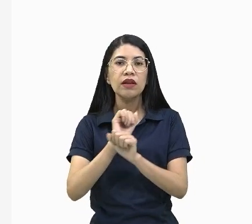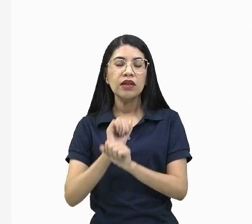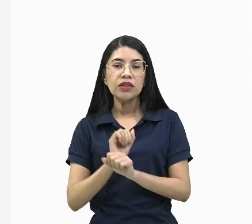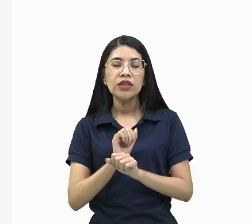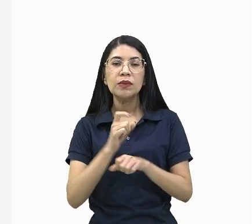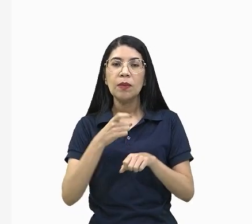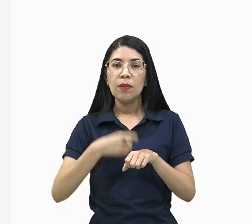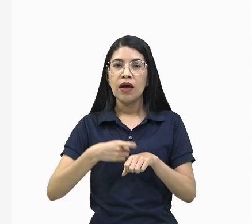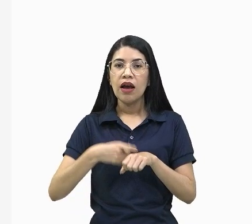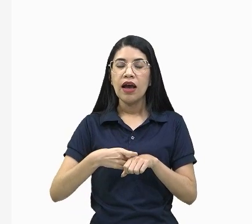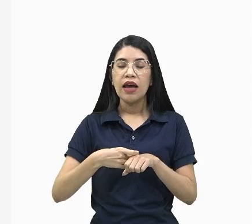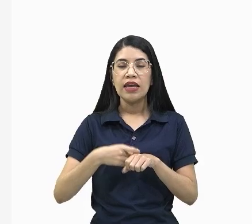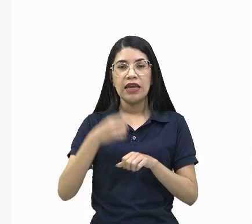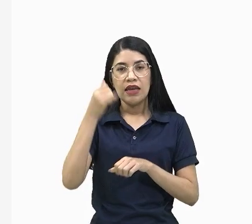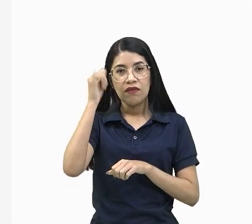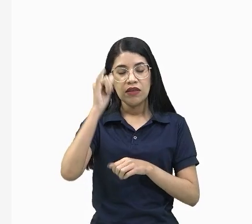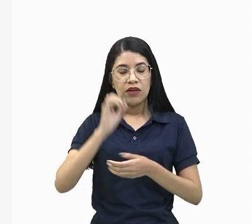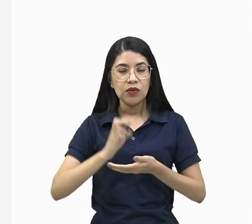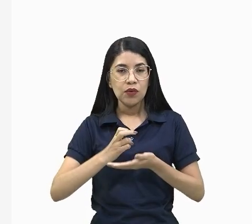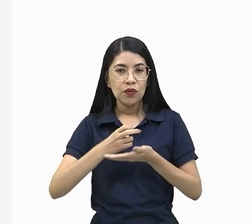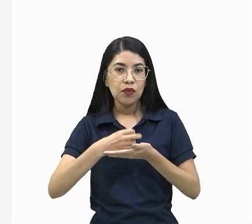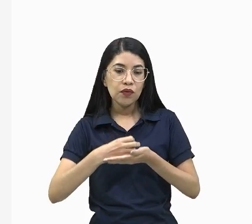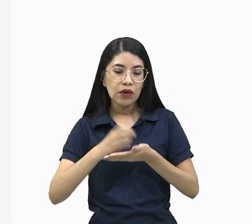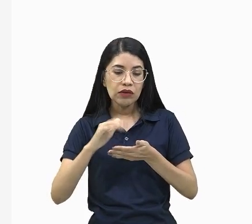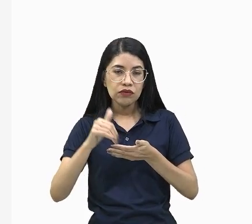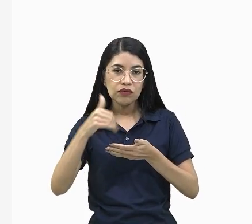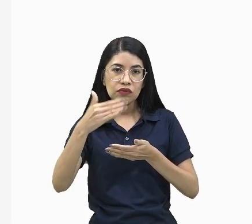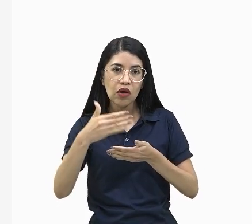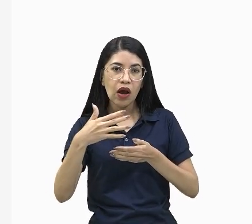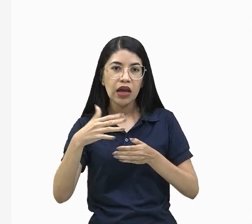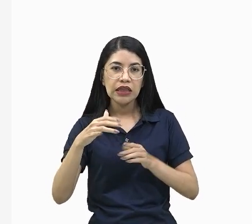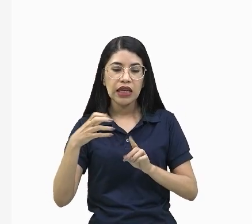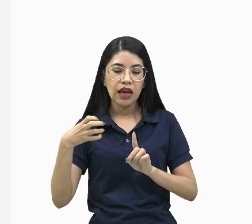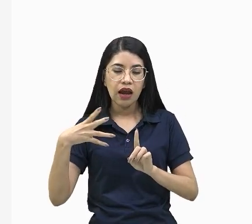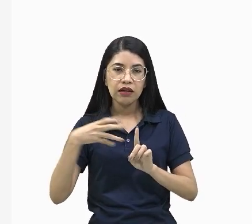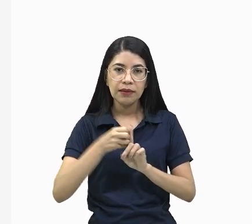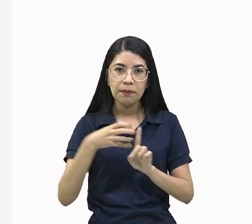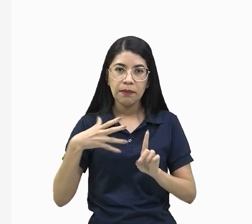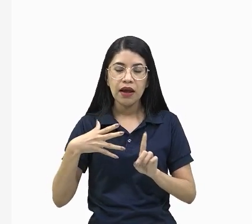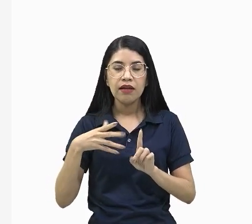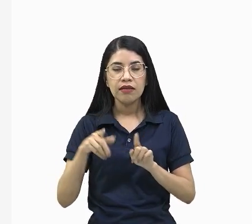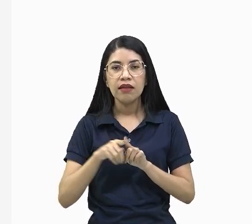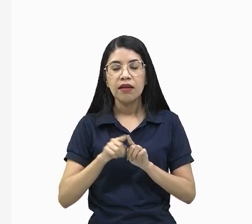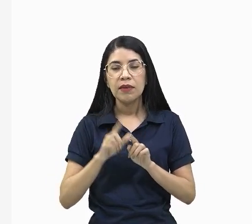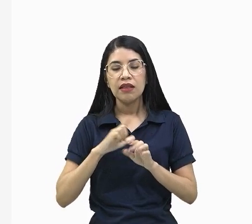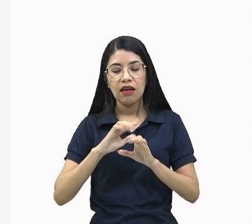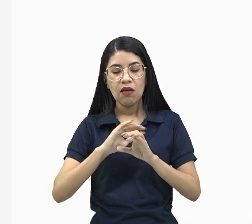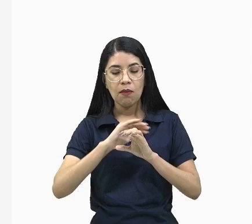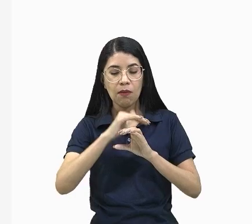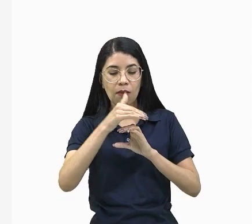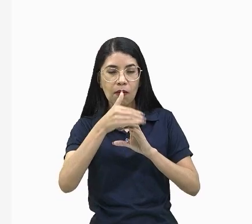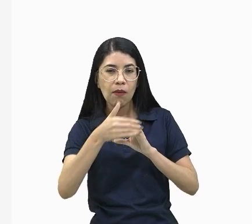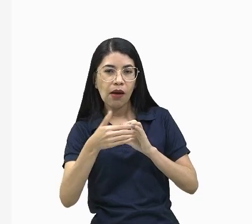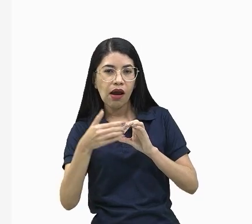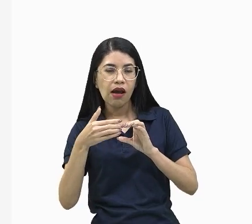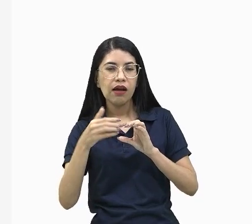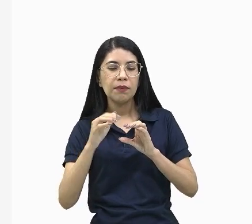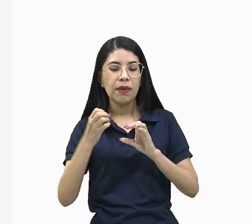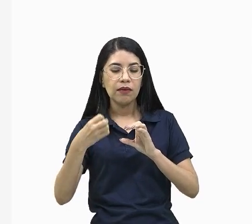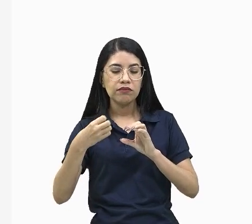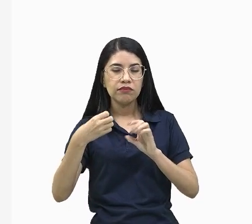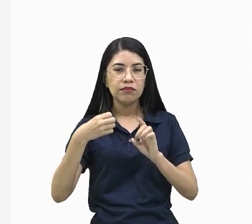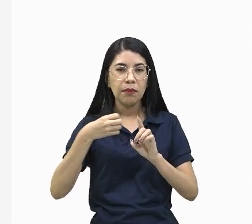proteção, isolando, assim, o feto do ambiente externo e proporcionando uma camada de amortecimento